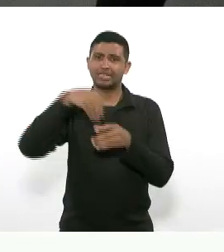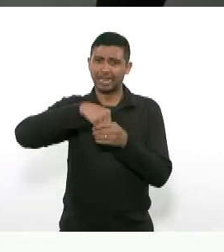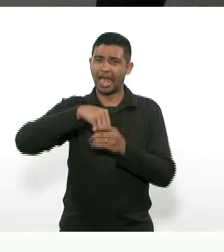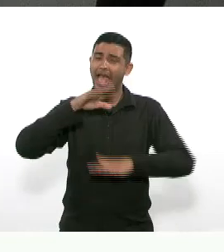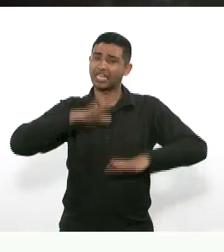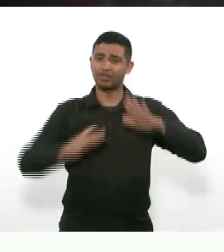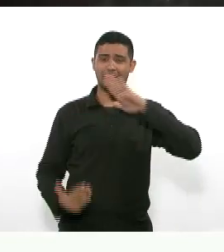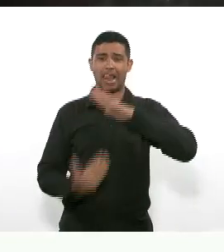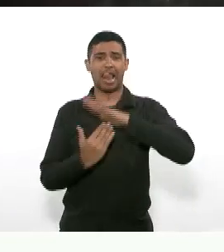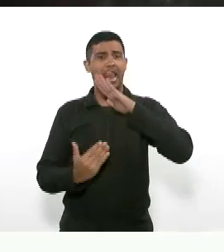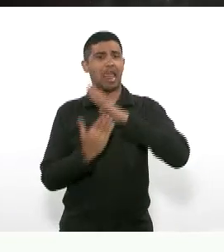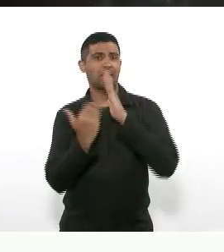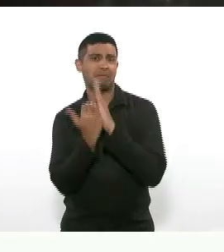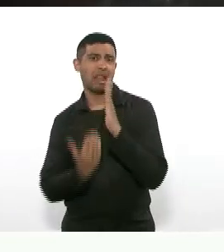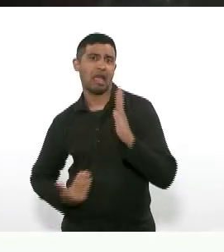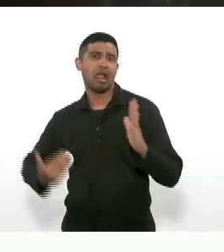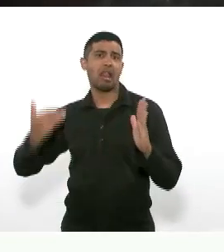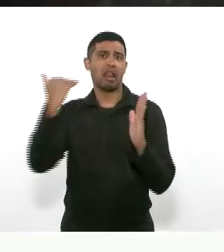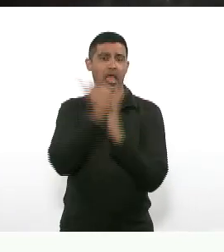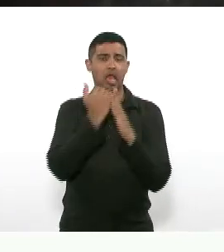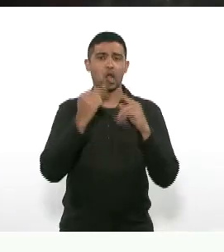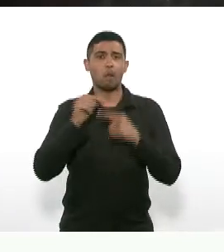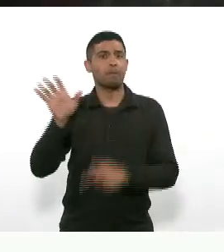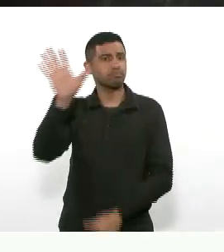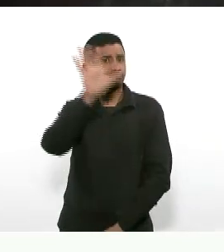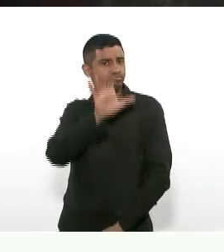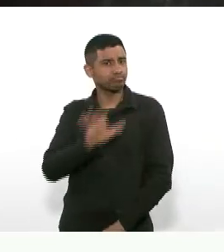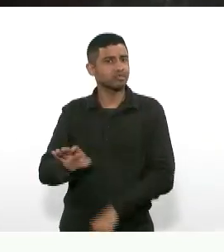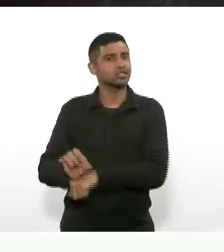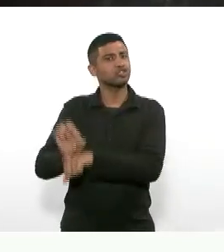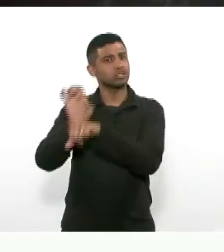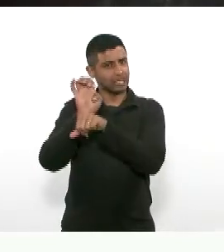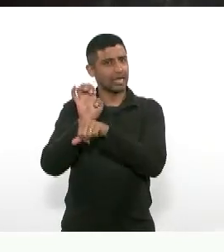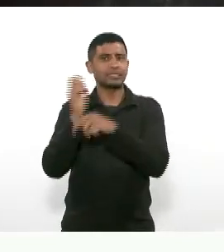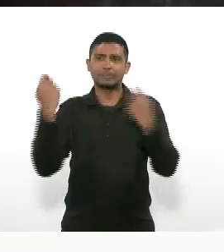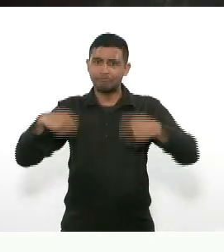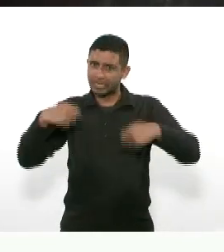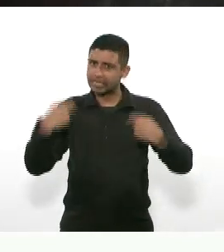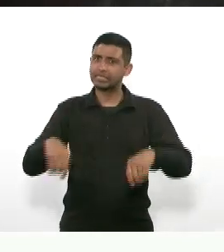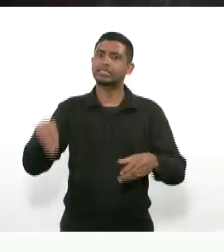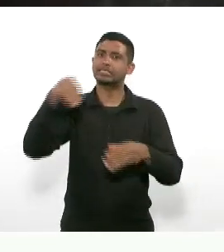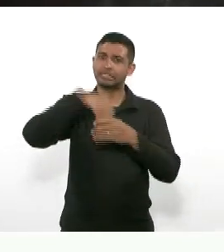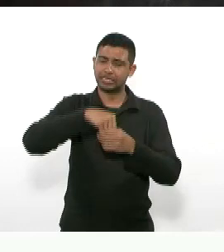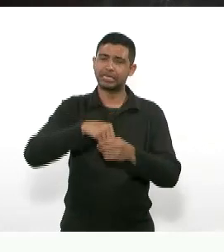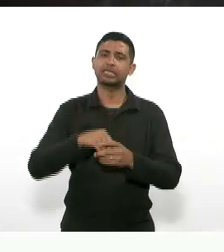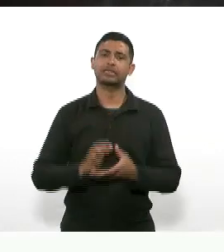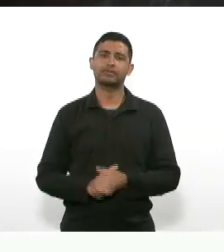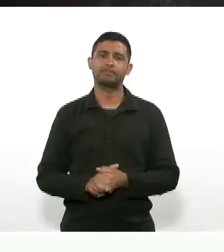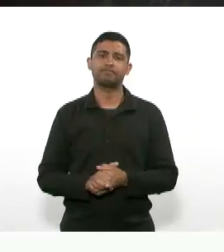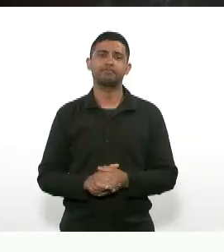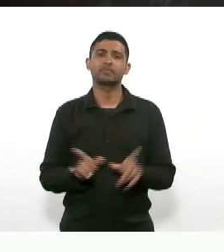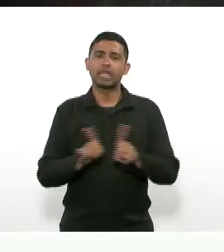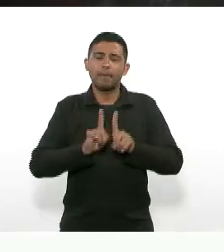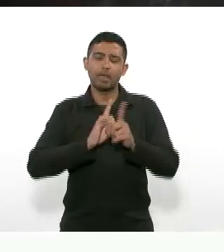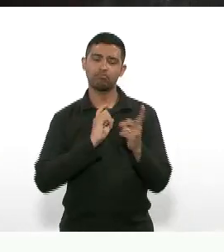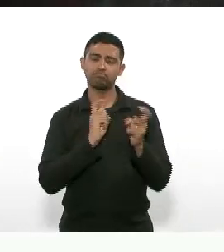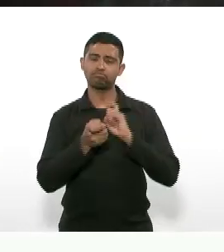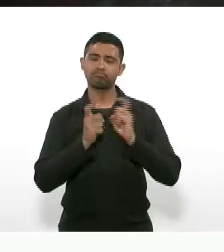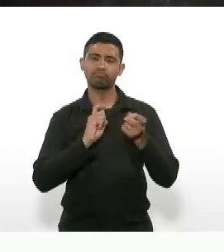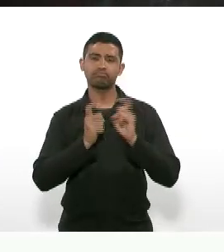limites territoriais de um Estado, que há de haver integração, que tem que ser tratada de forma